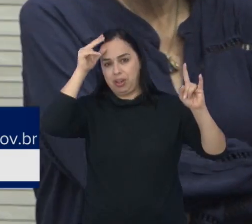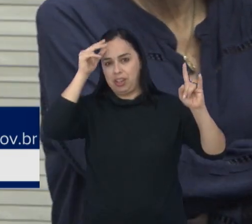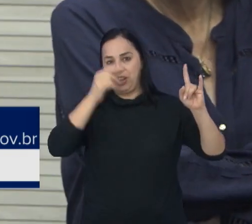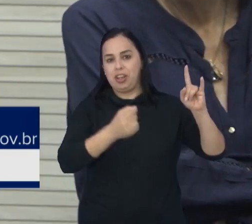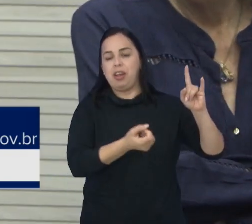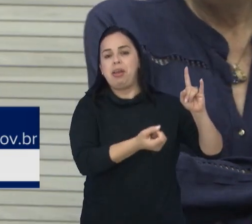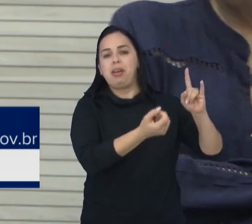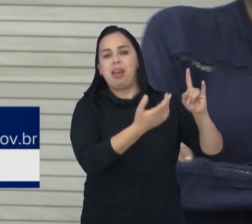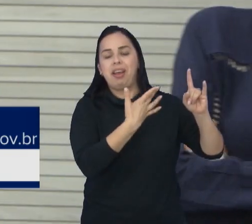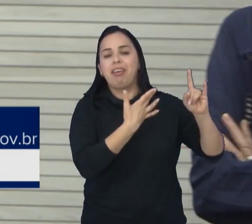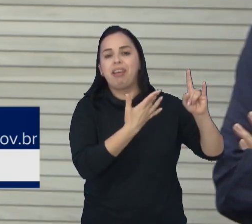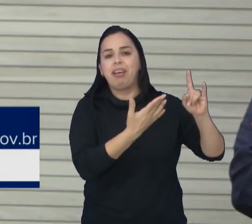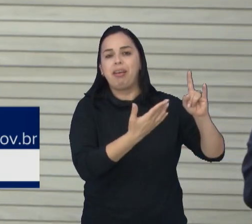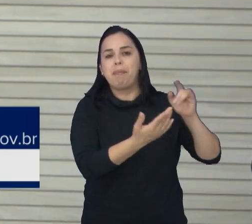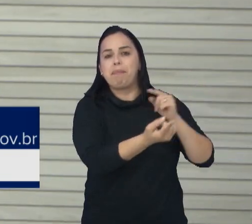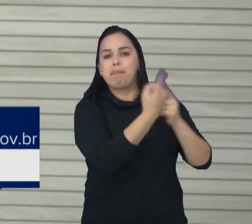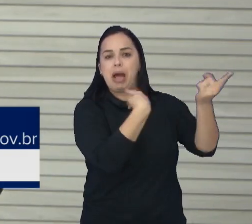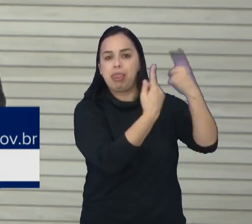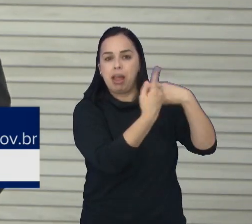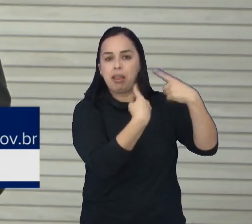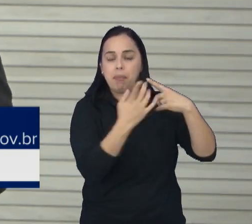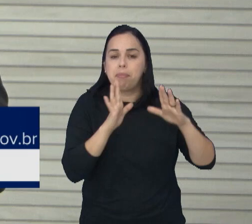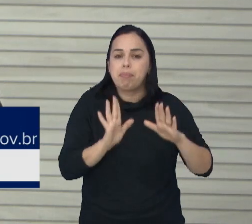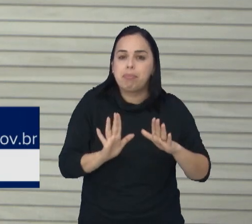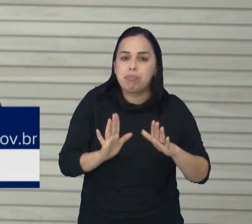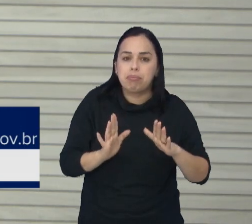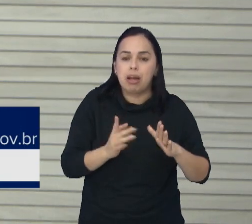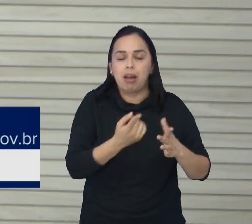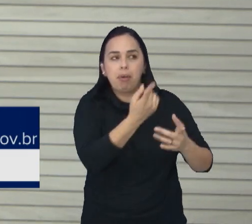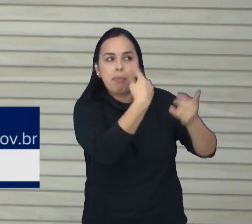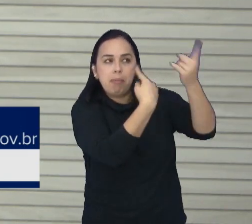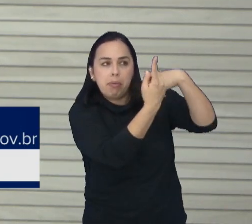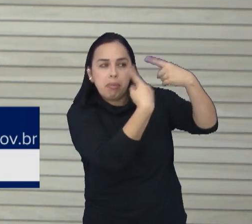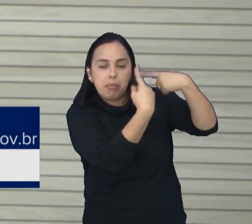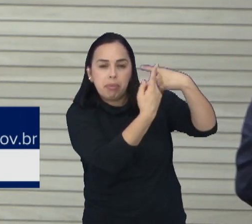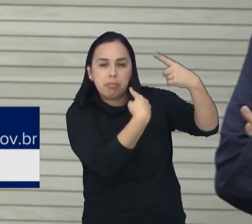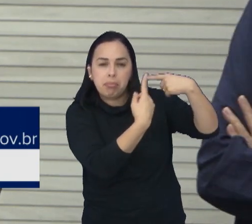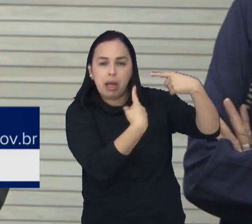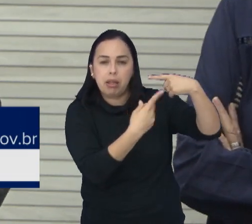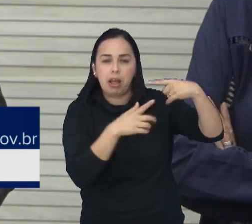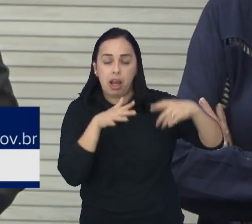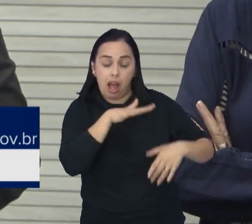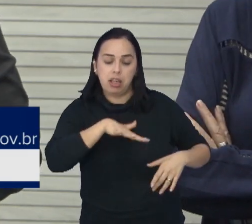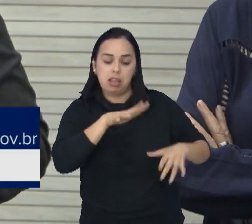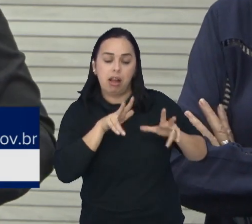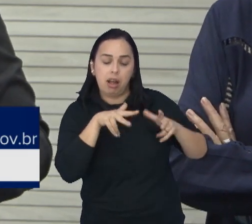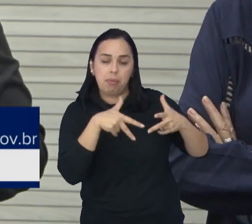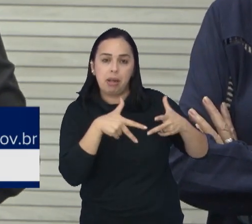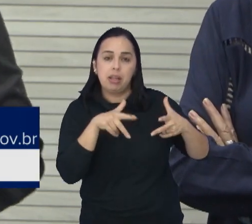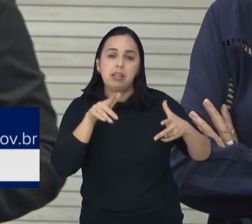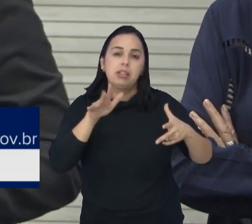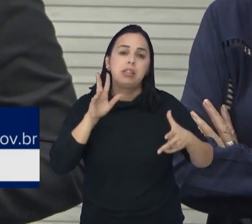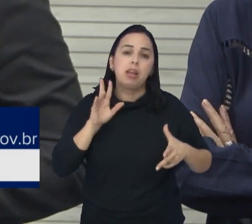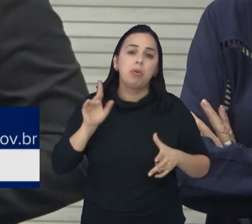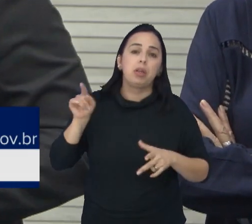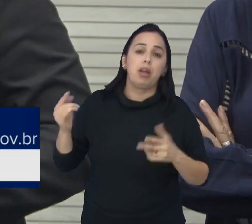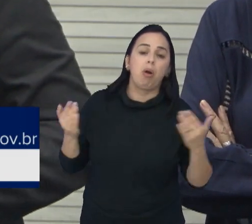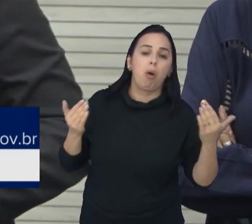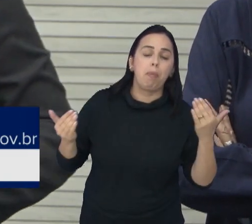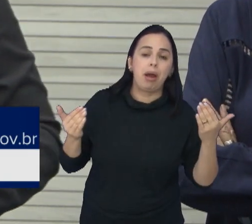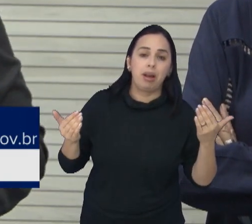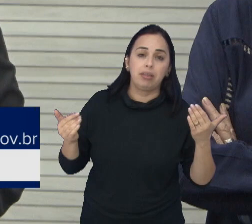Câmara. É vergonhoso o posicionamento da vereadora ter uma fala dessa, né? Tendo em vista que quem